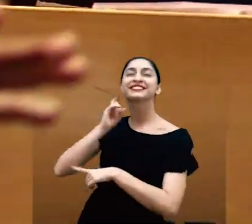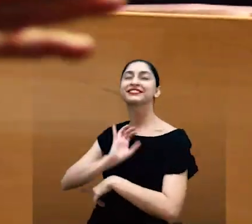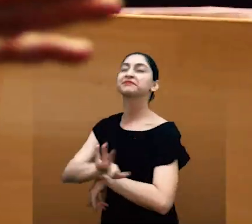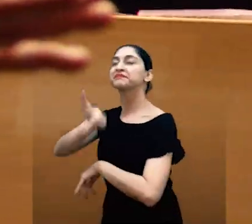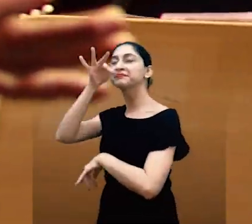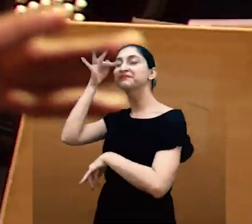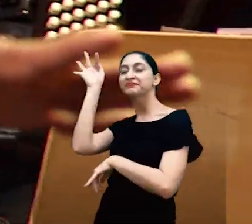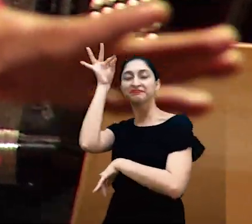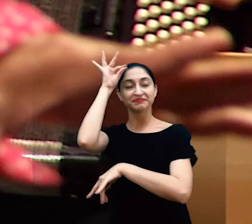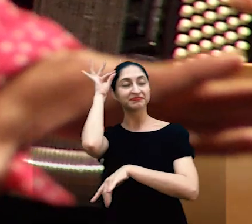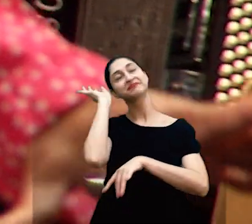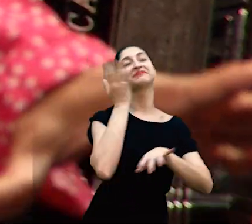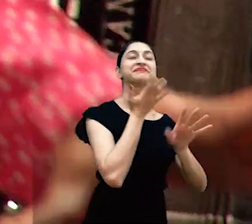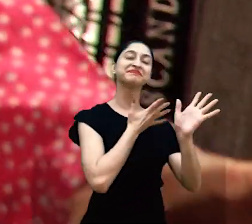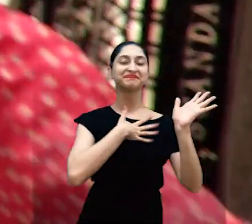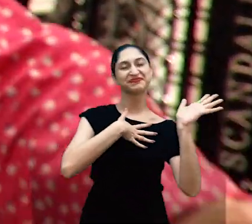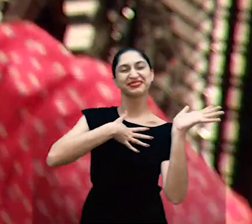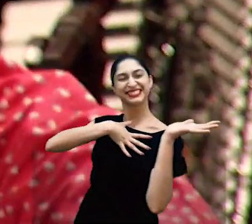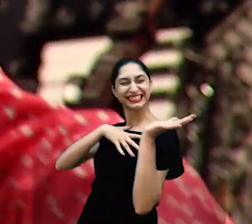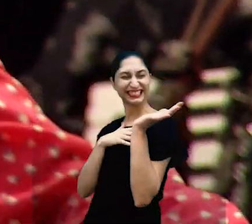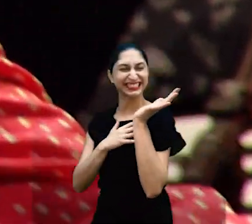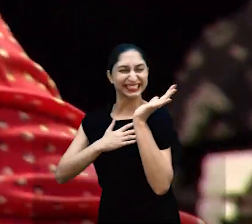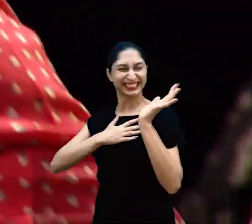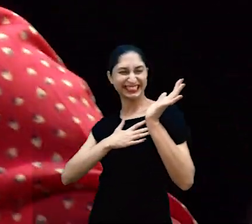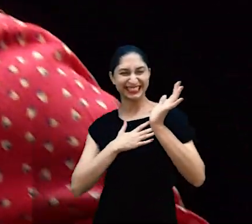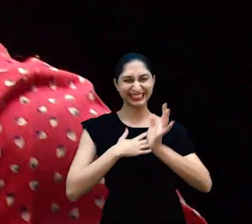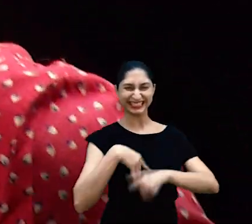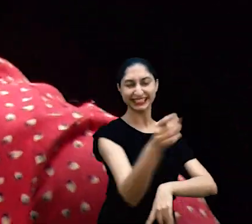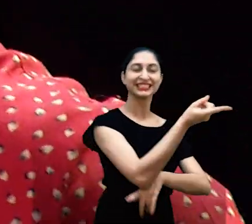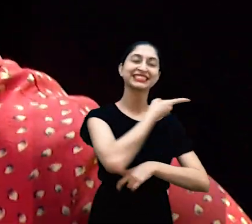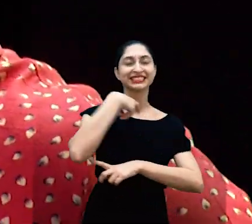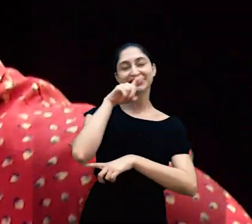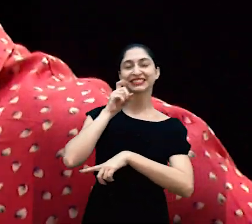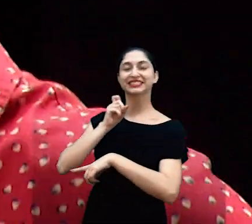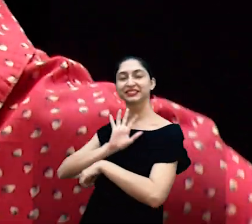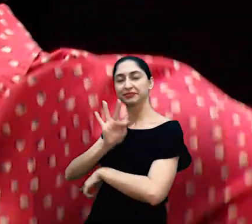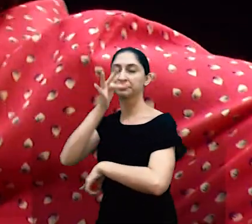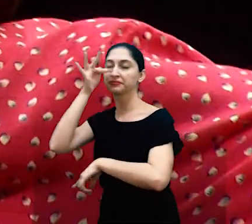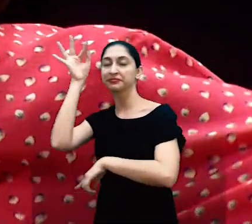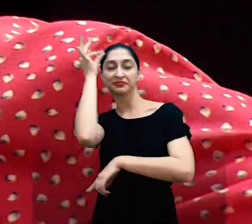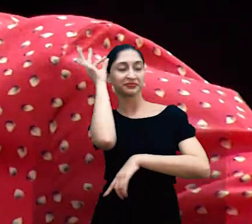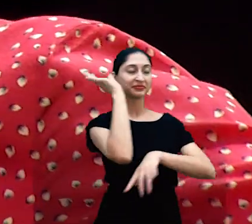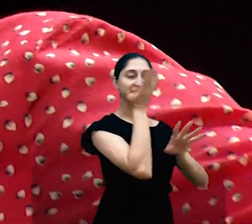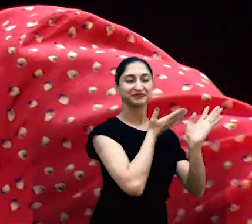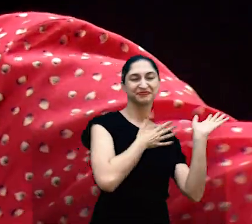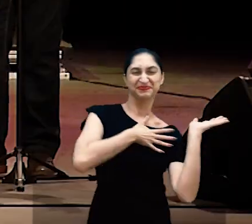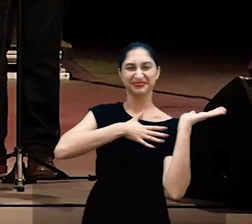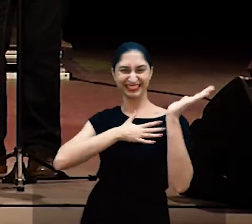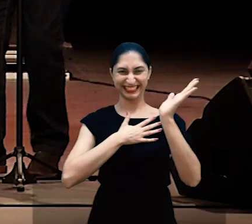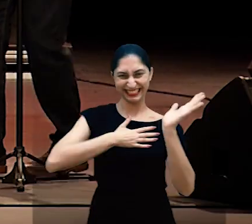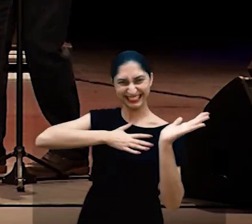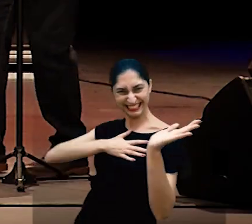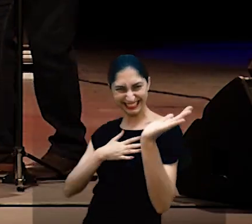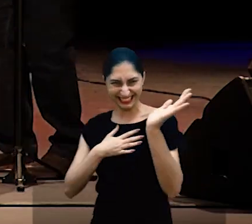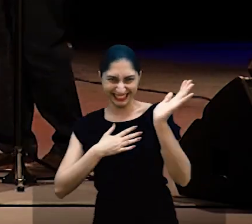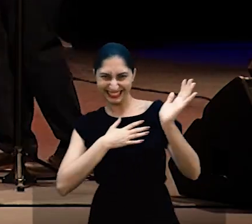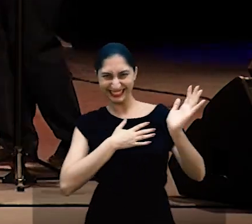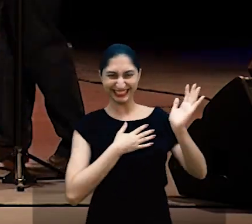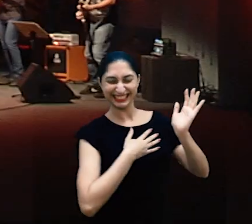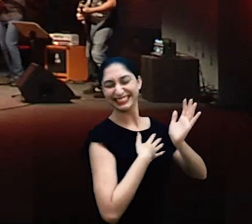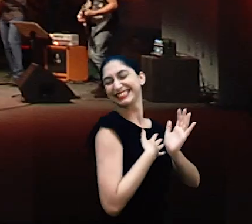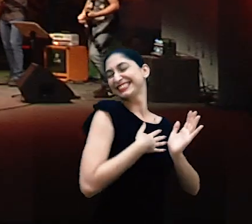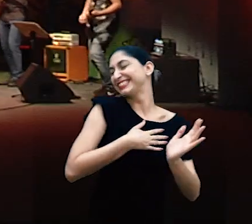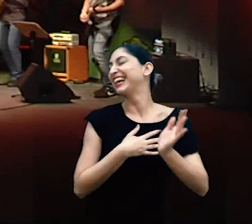de cheiro, pulou no cabelo e cai no forró. Bota água de cheiro, pulou no cabelo e cai no forró.